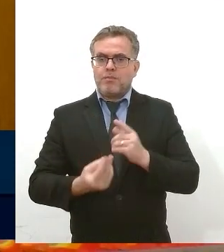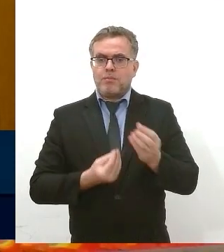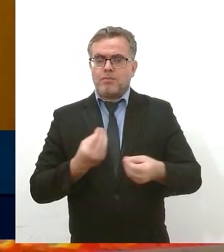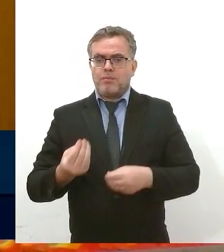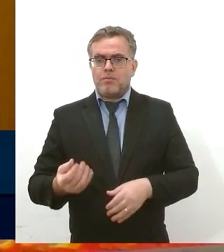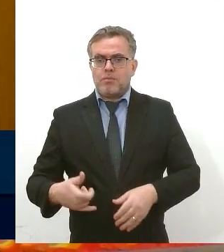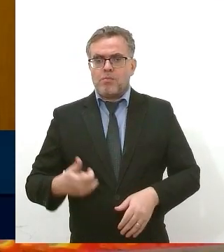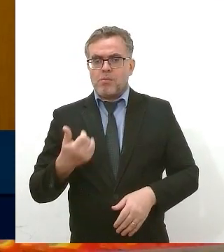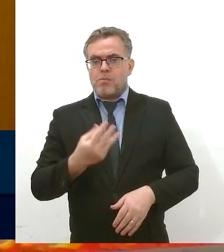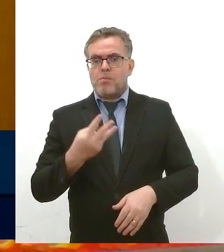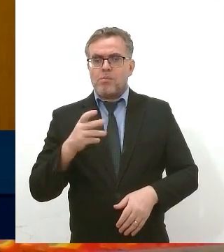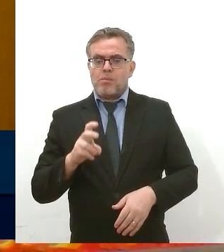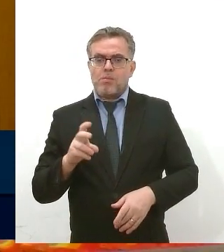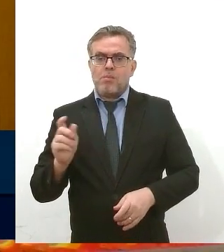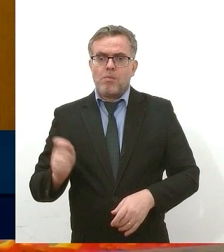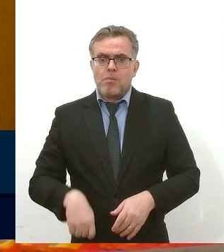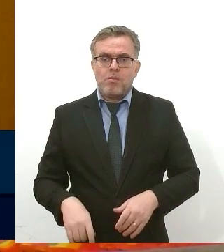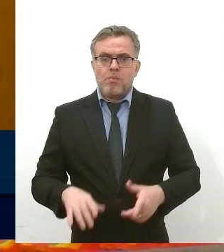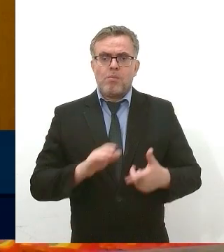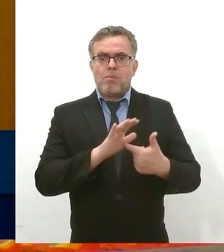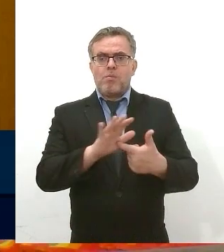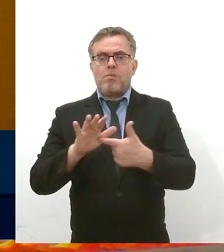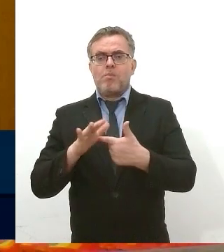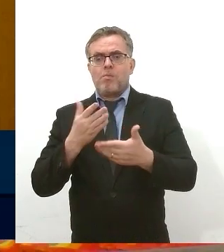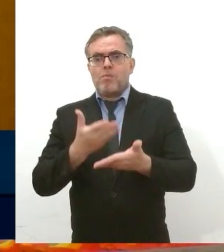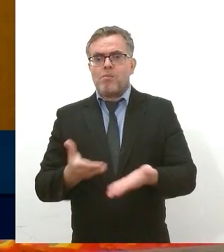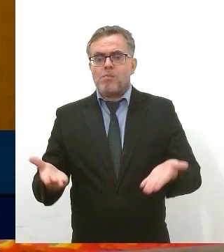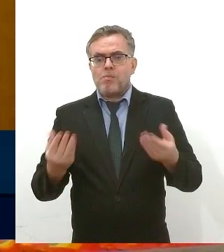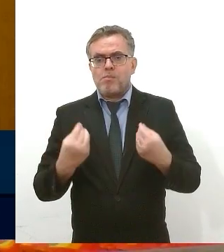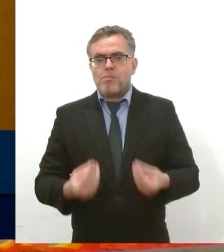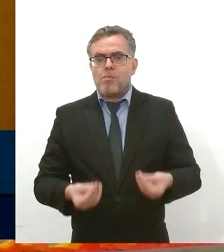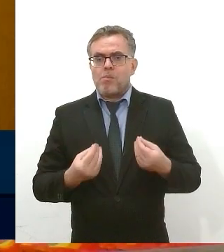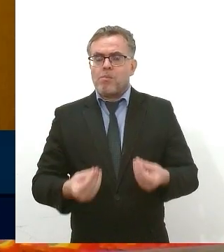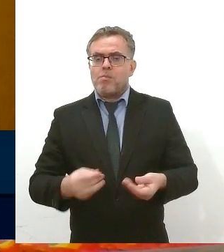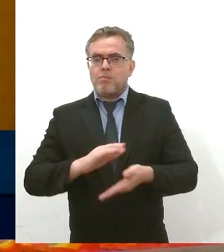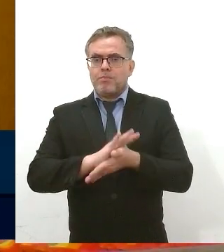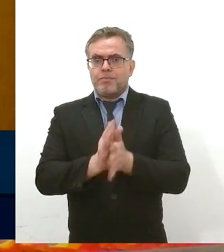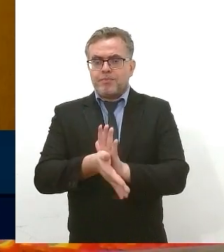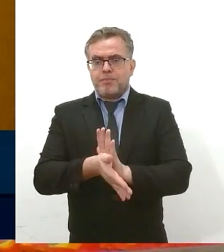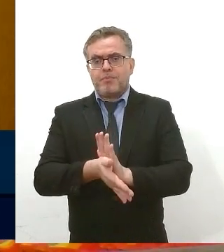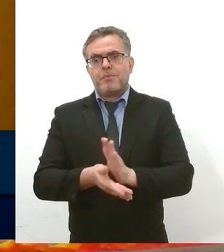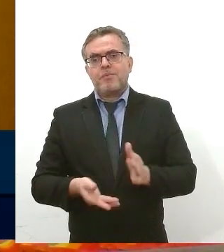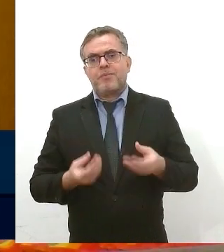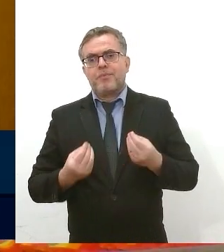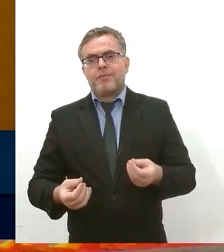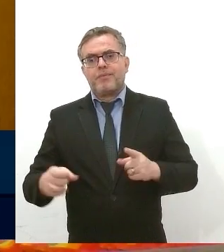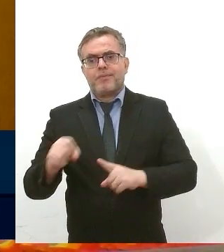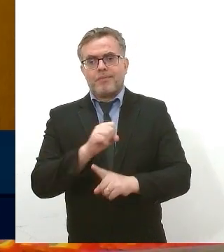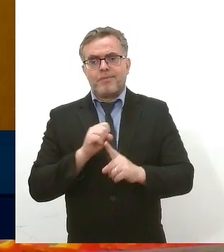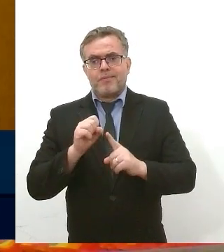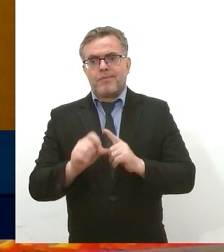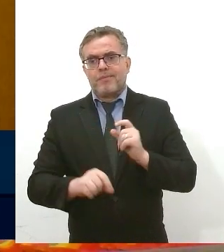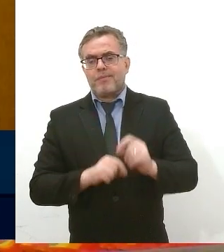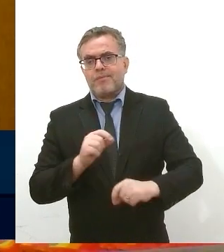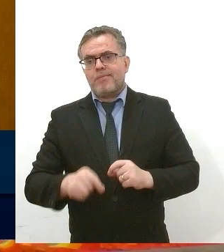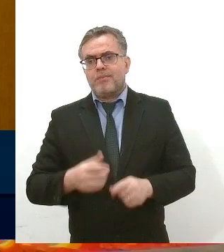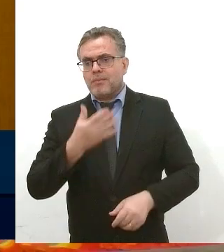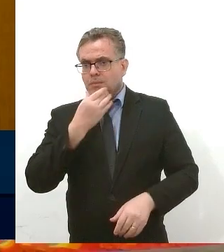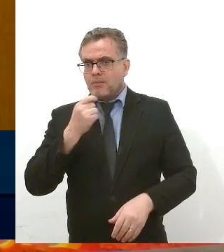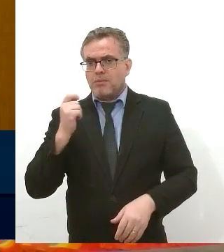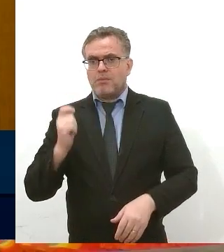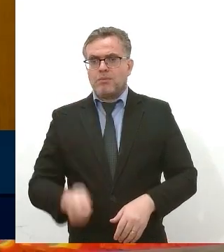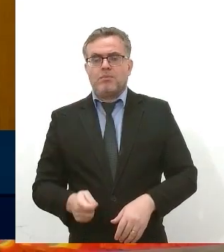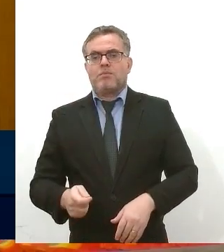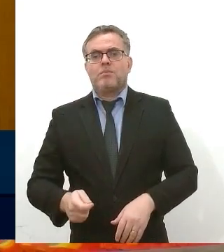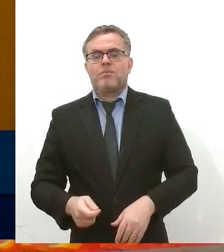para dizer o quanto é perverso um bullying, o quanto esse machismo, o racismo, né,